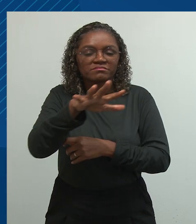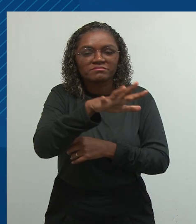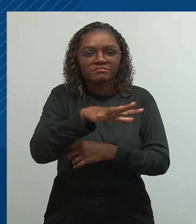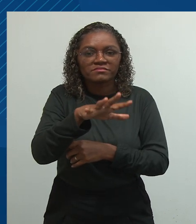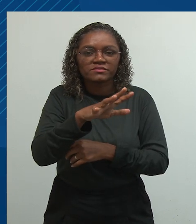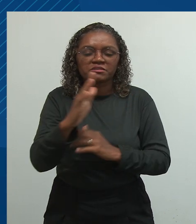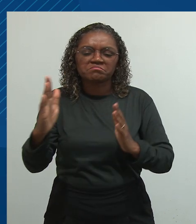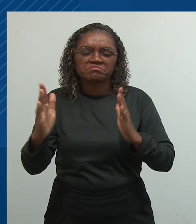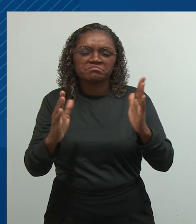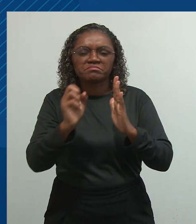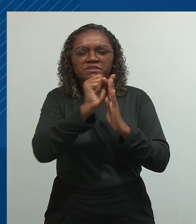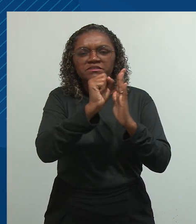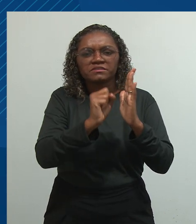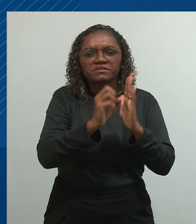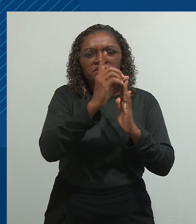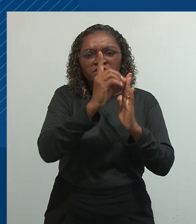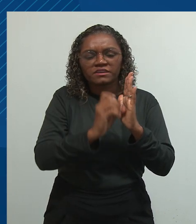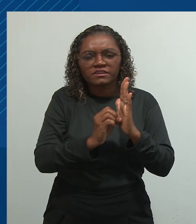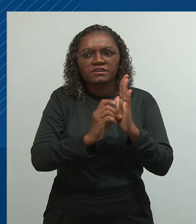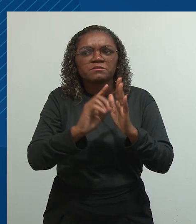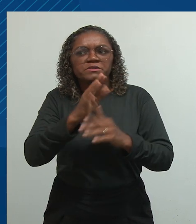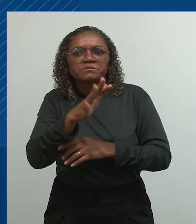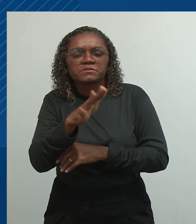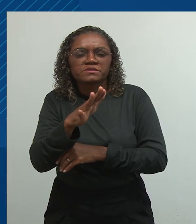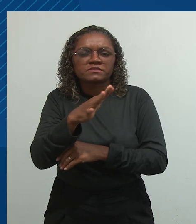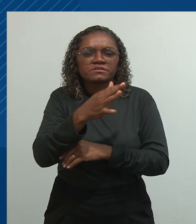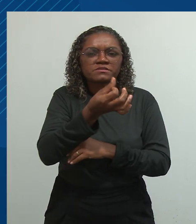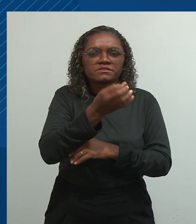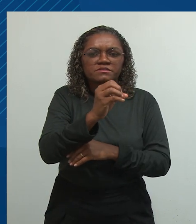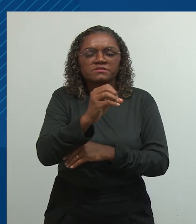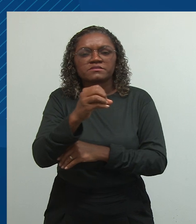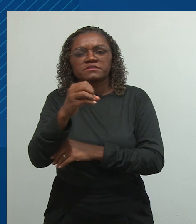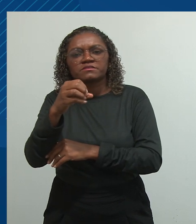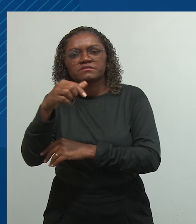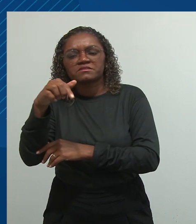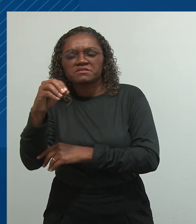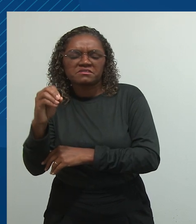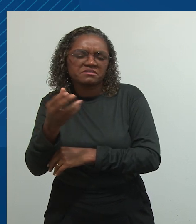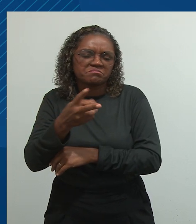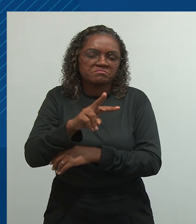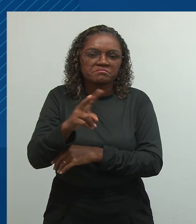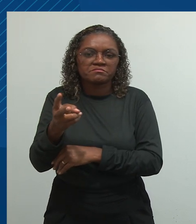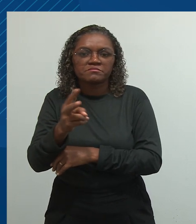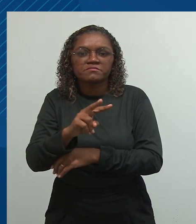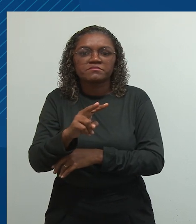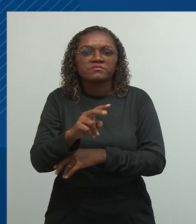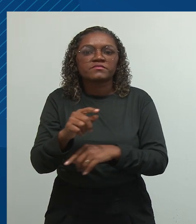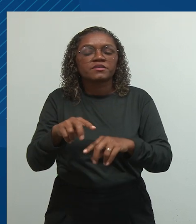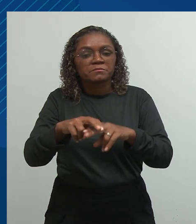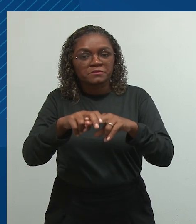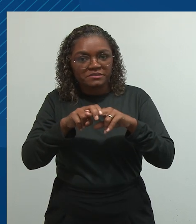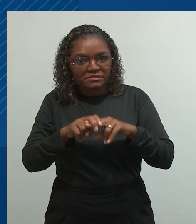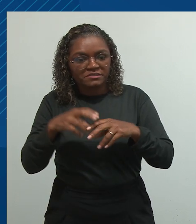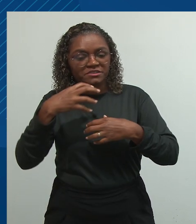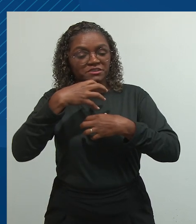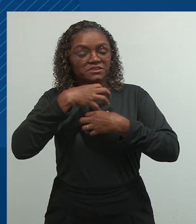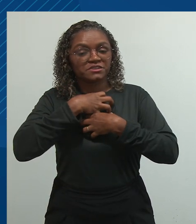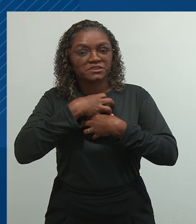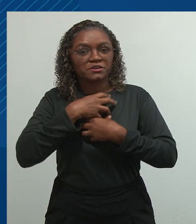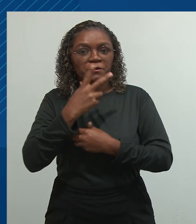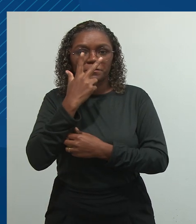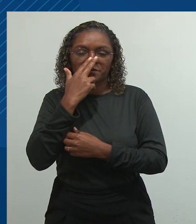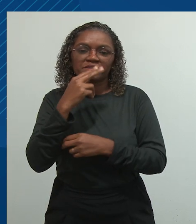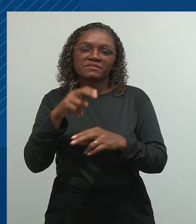geralmente na década de 60, 70, um ou outro na década de 80, mas você é transportado para aquele espaço, para aquele tempo. Na literatura, então, ele